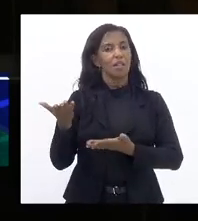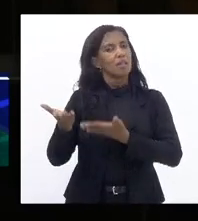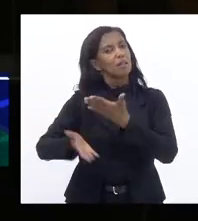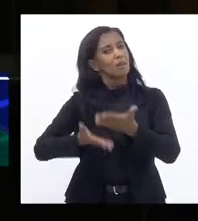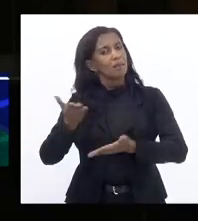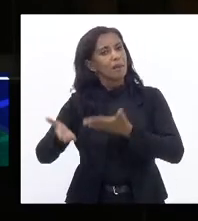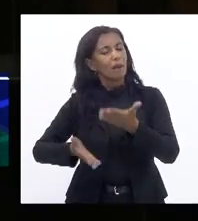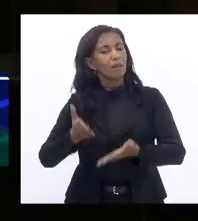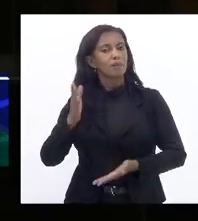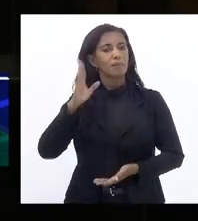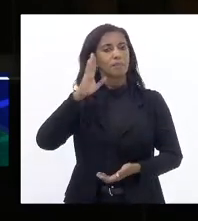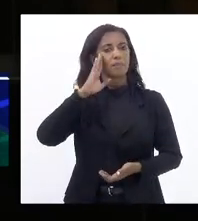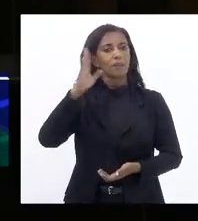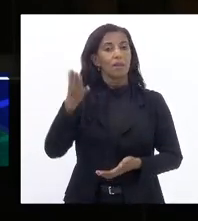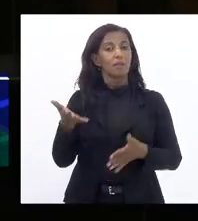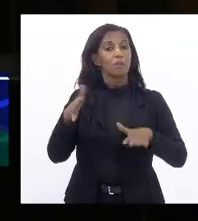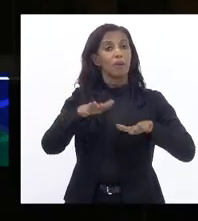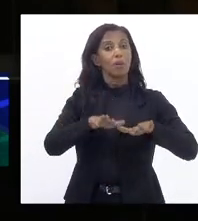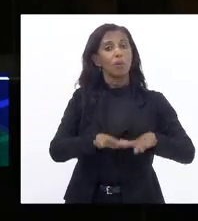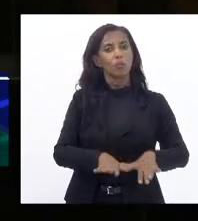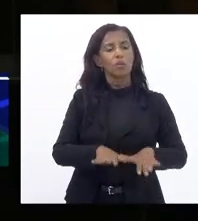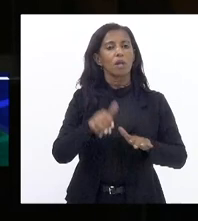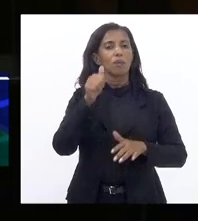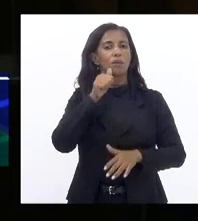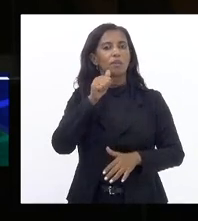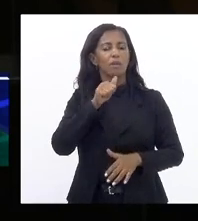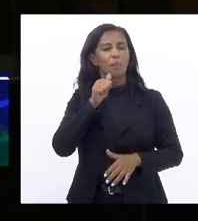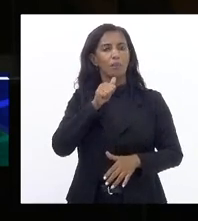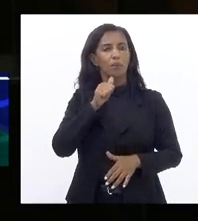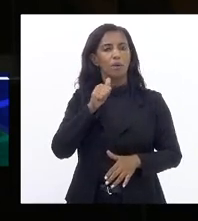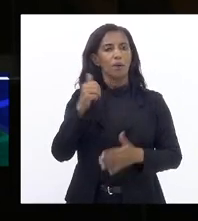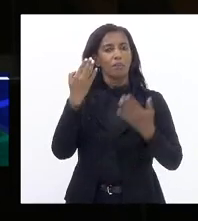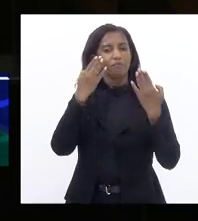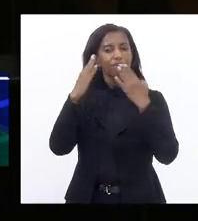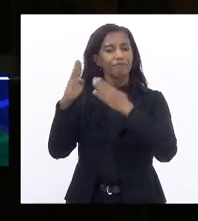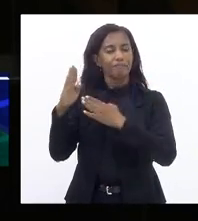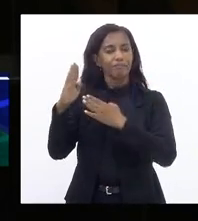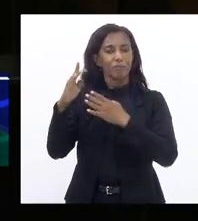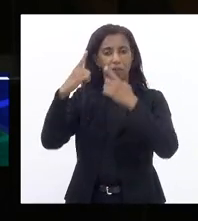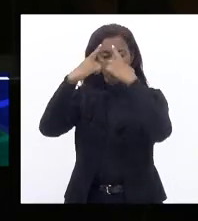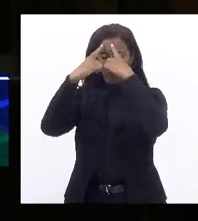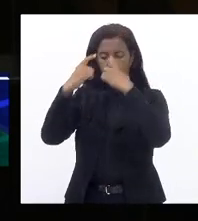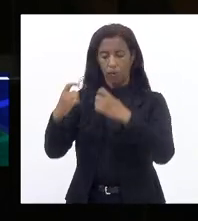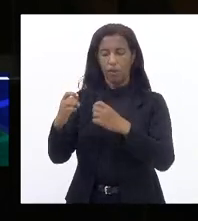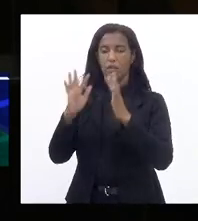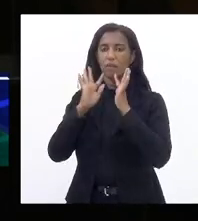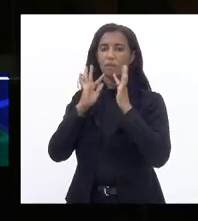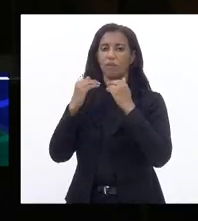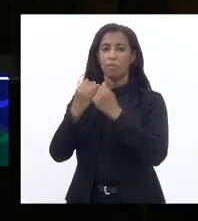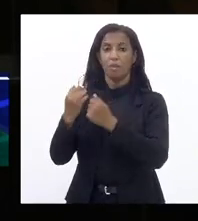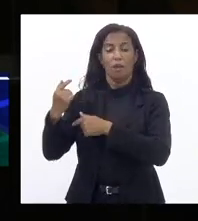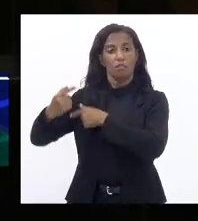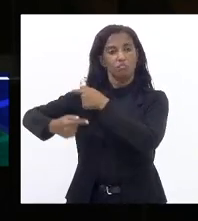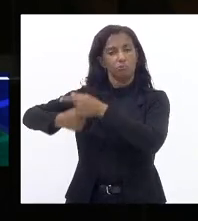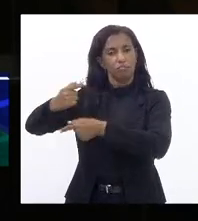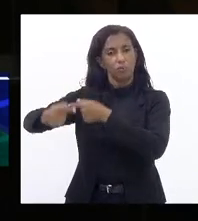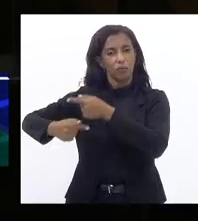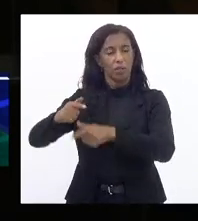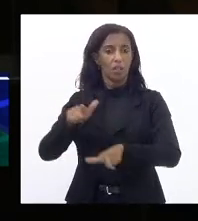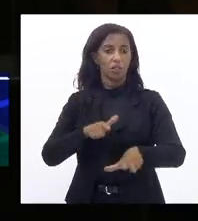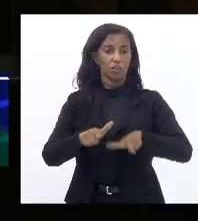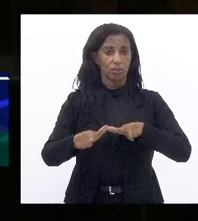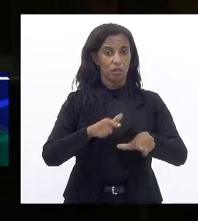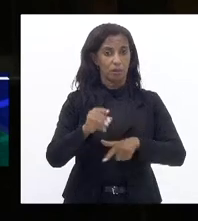sobre a prioridade da inclusão da mulher vítima de violência doméstica e familiar nos programas de geração de emprego e